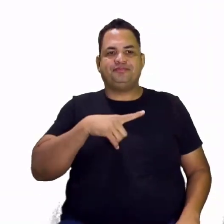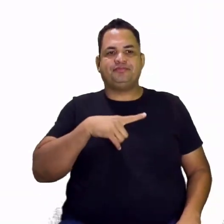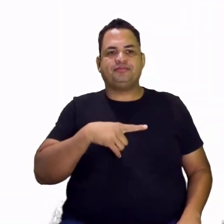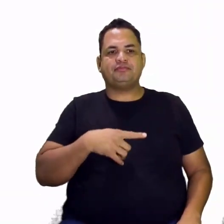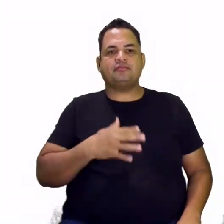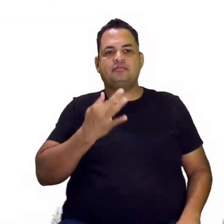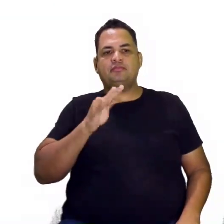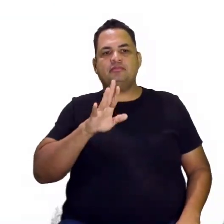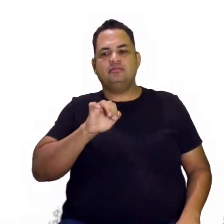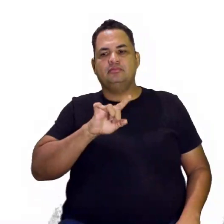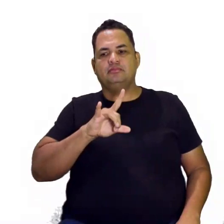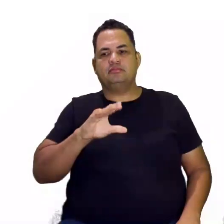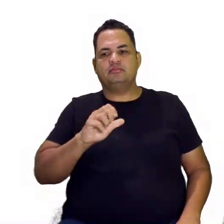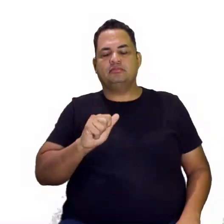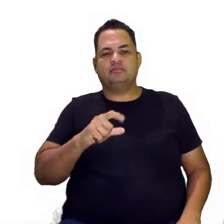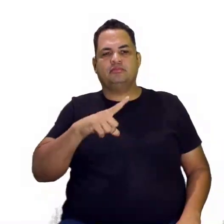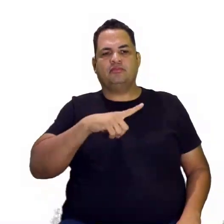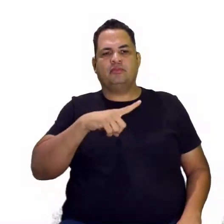seguinte,